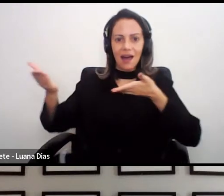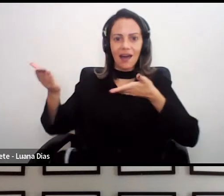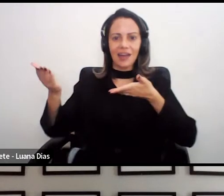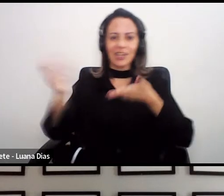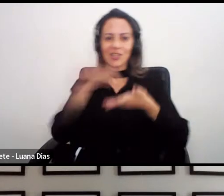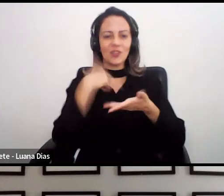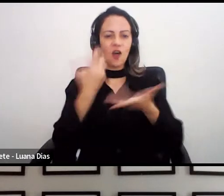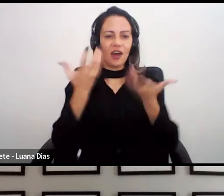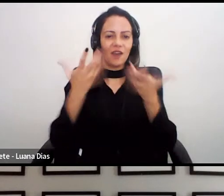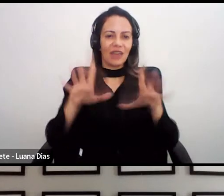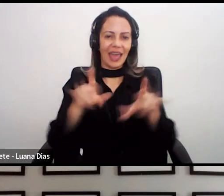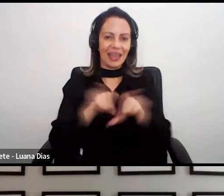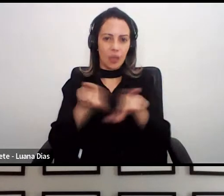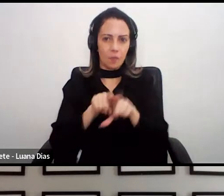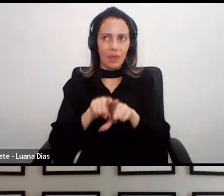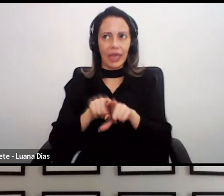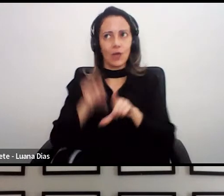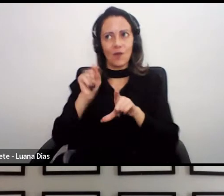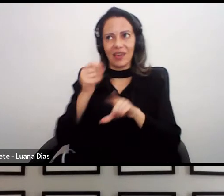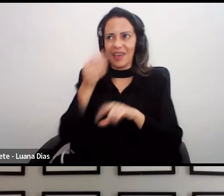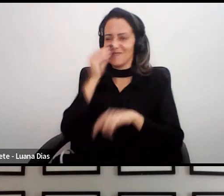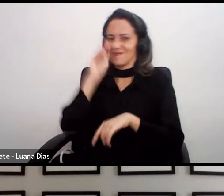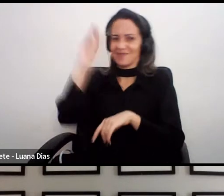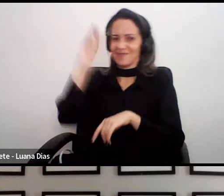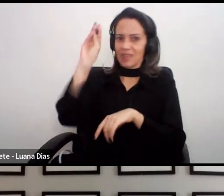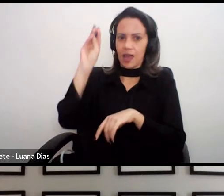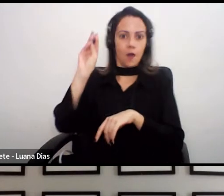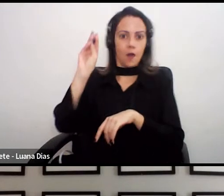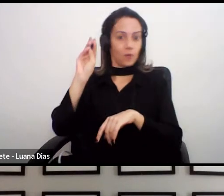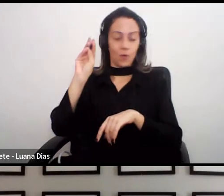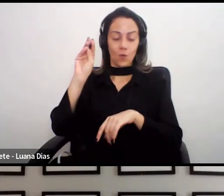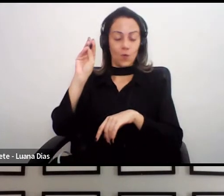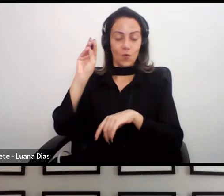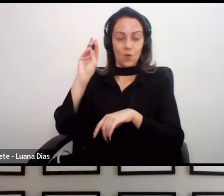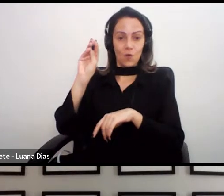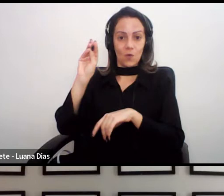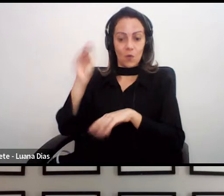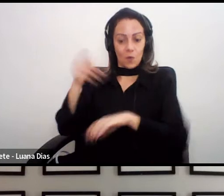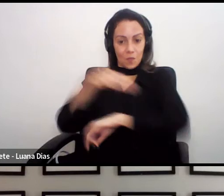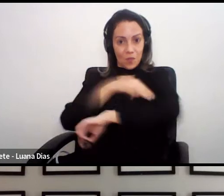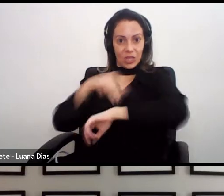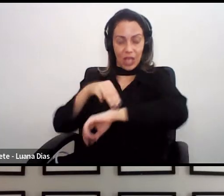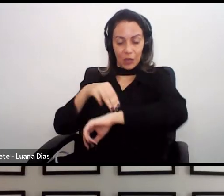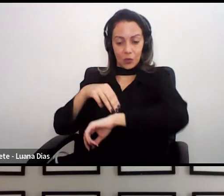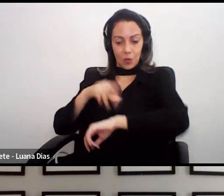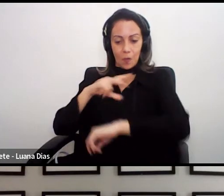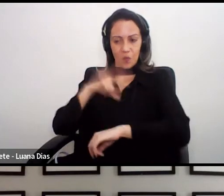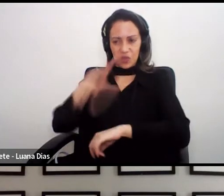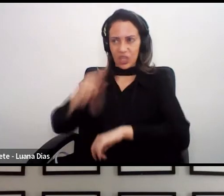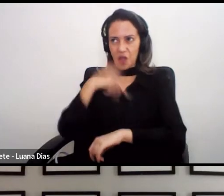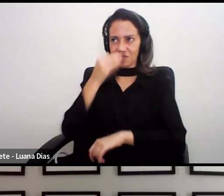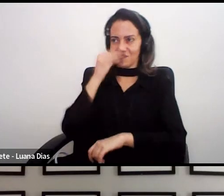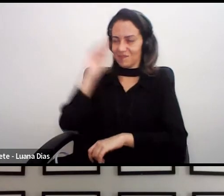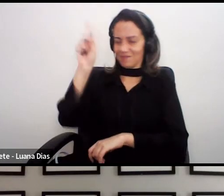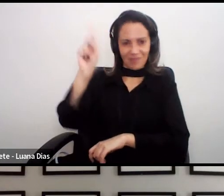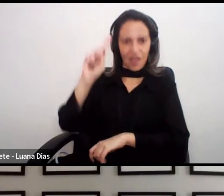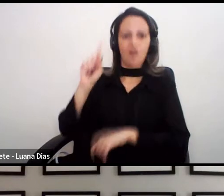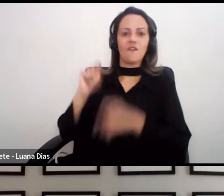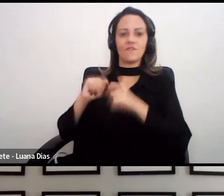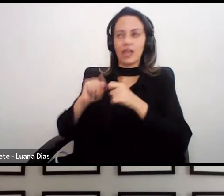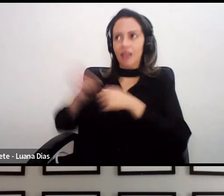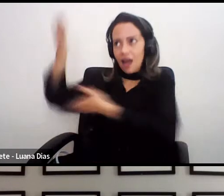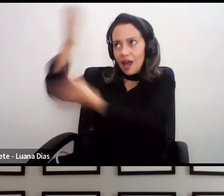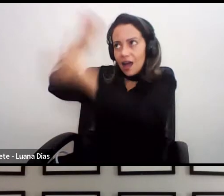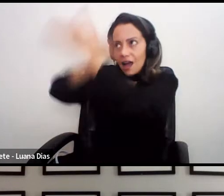os magistrados portugueses. Vamos fazer uma triangulação e construir uma nova plataforma